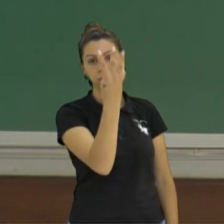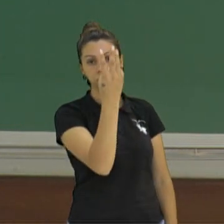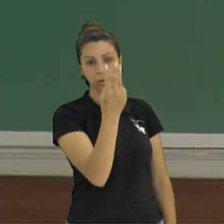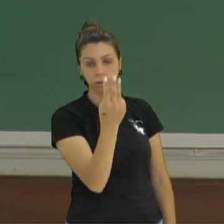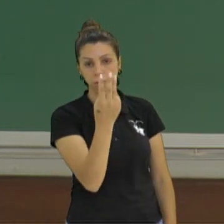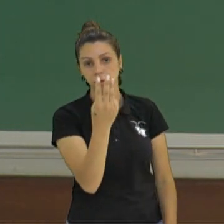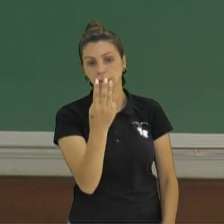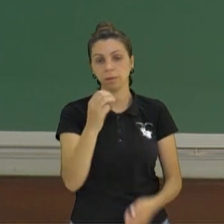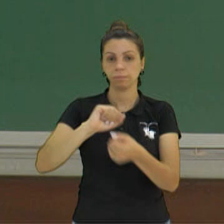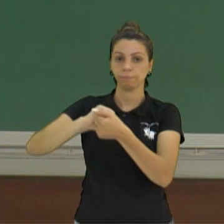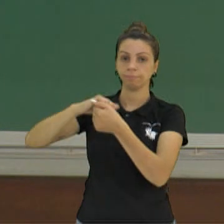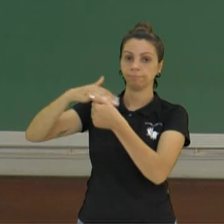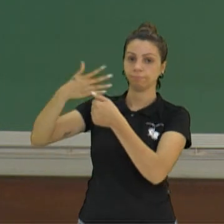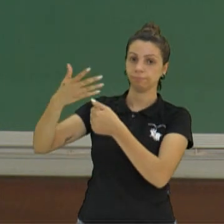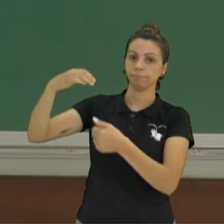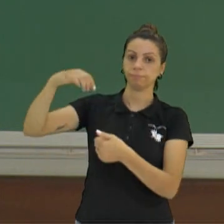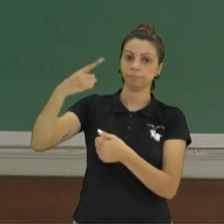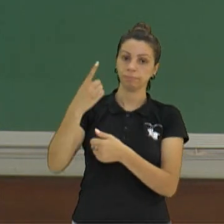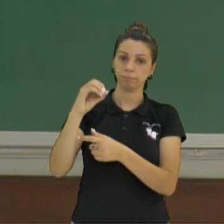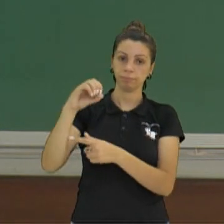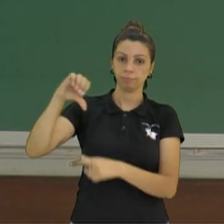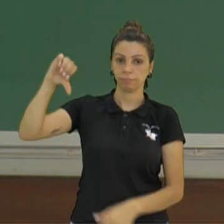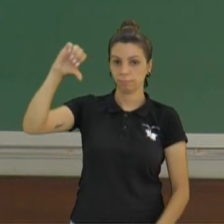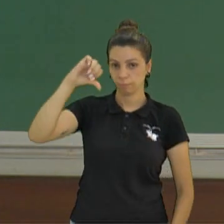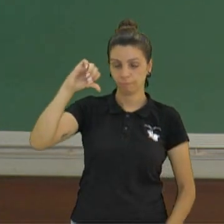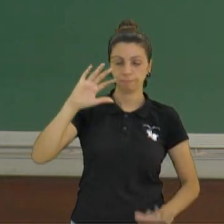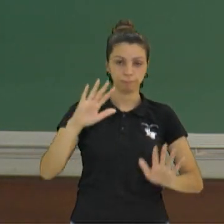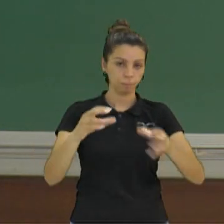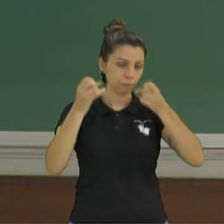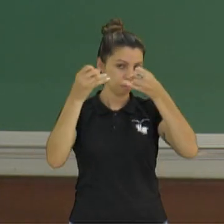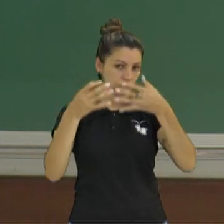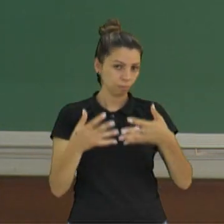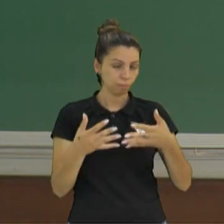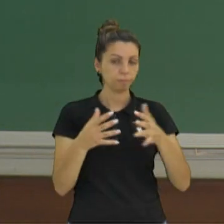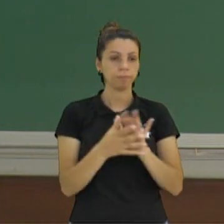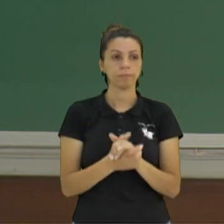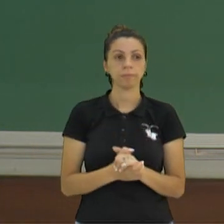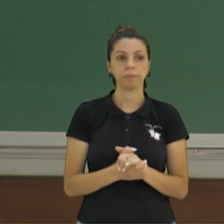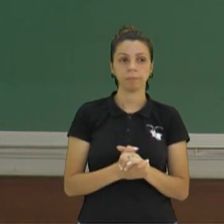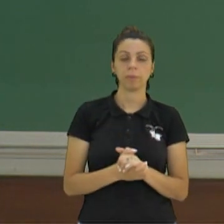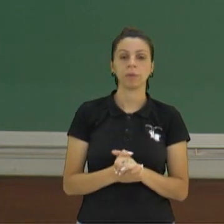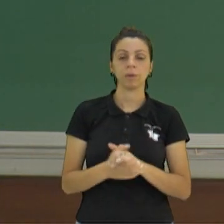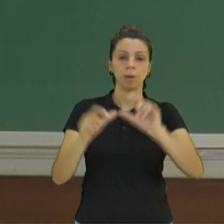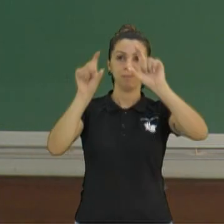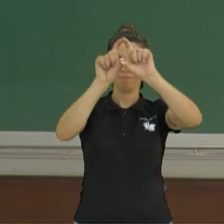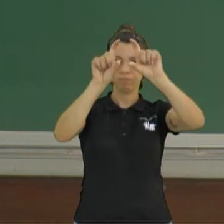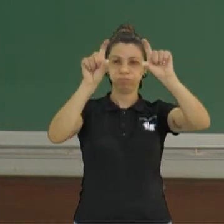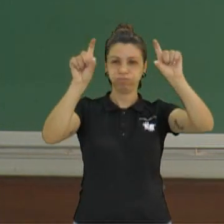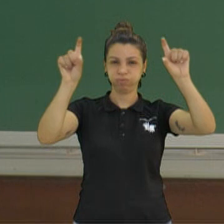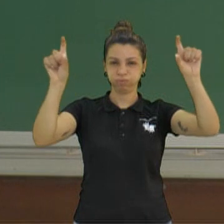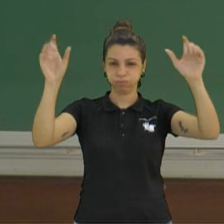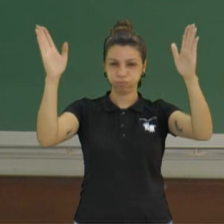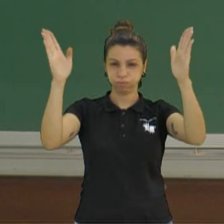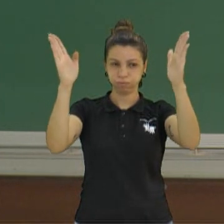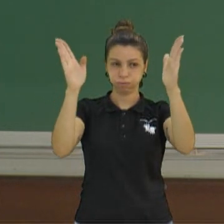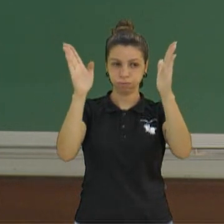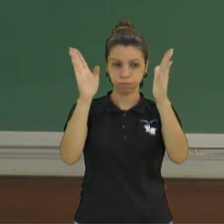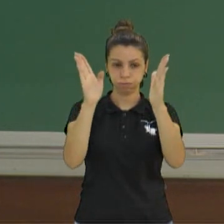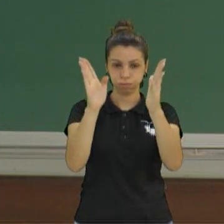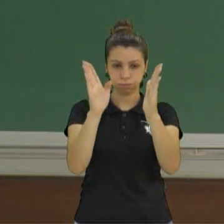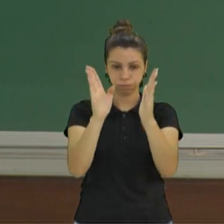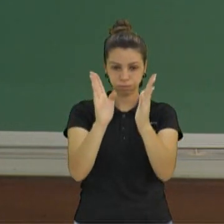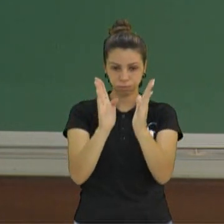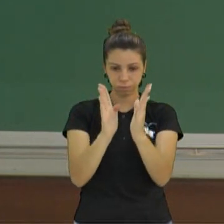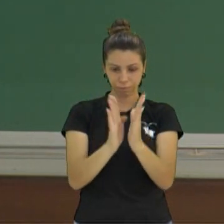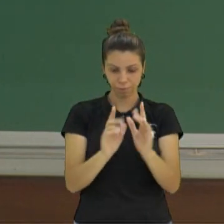nona. Você entendeu o que eu fiz? Vamos voltar lá. Ó. Para eu chegar desse númerozão, nesse aqui, eu dividi por